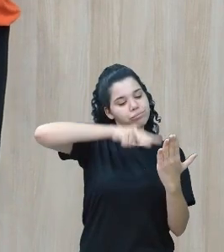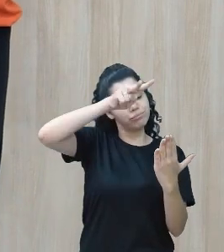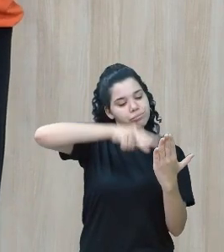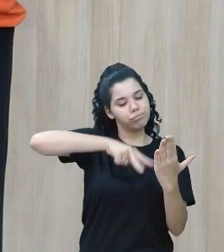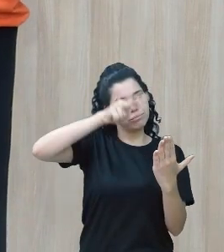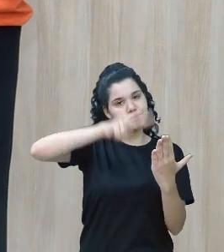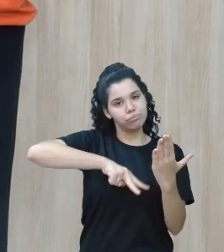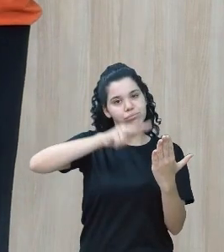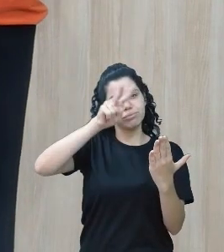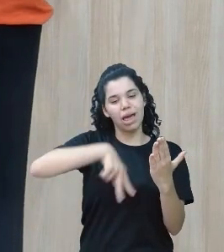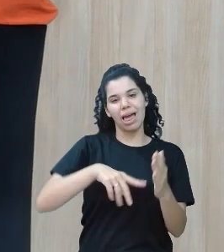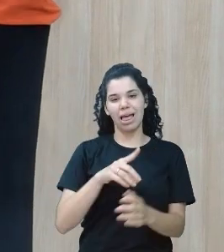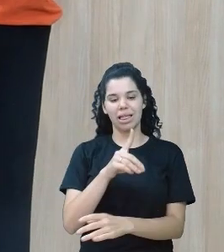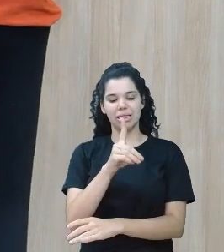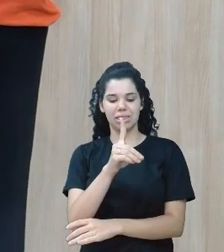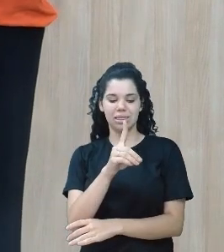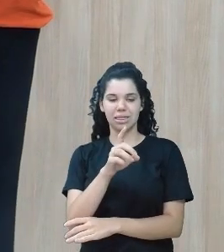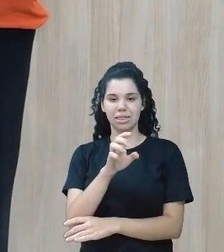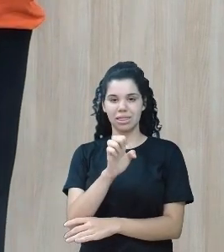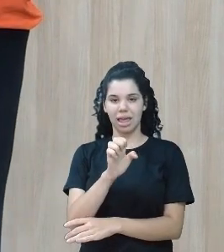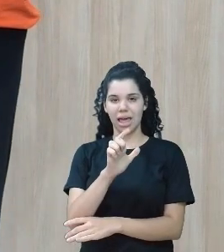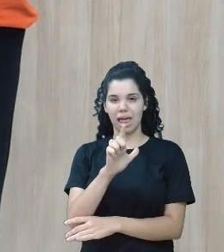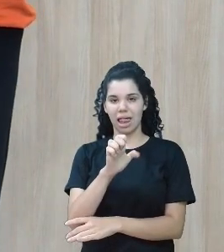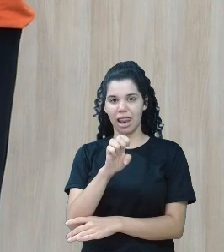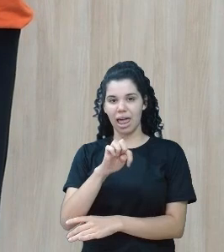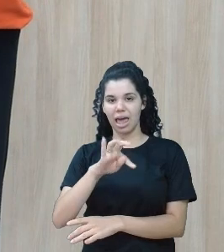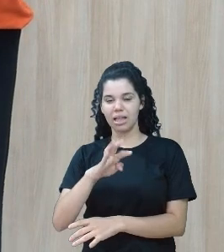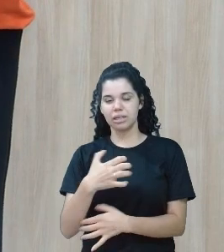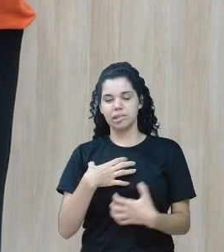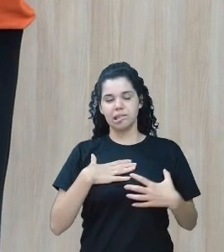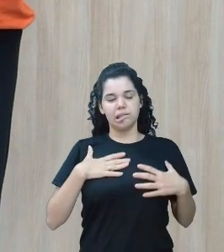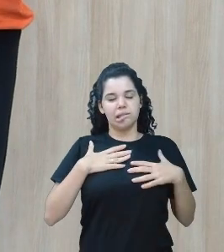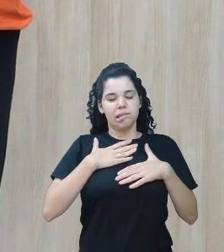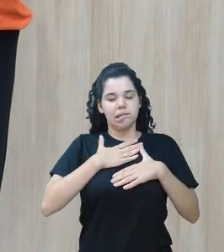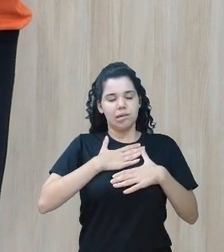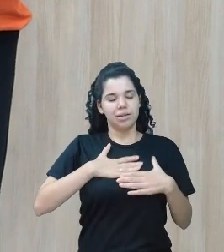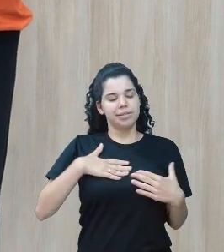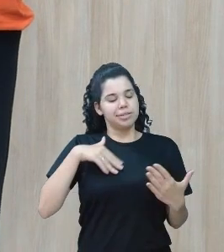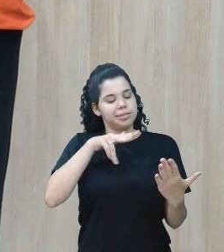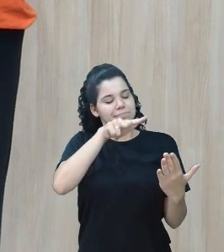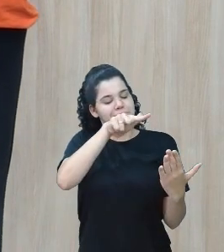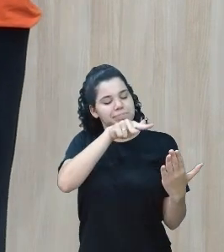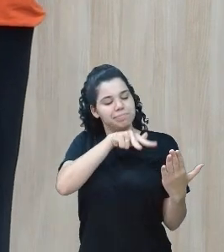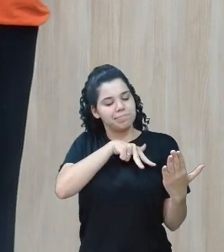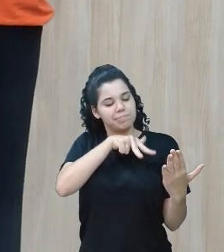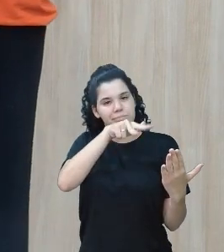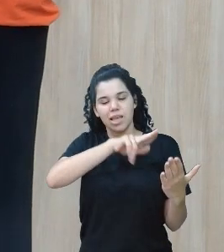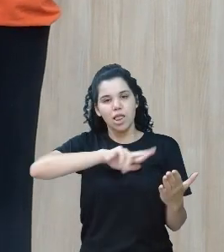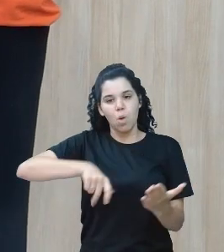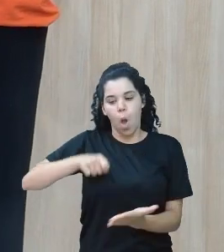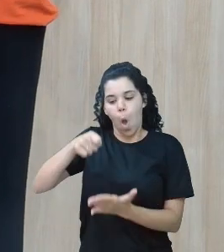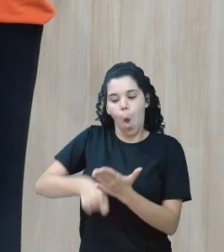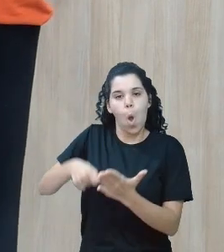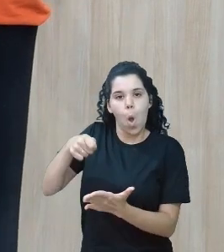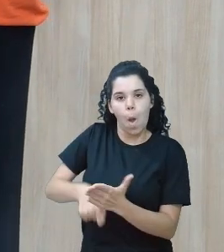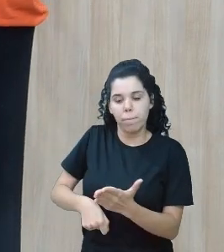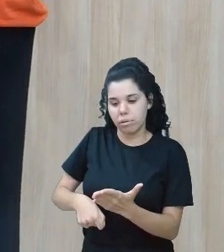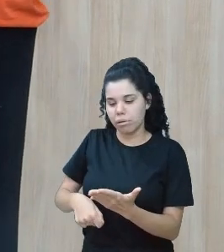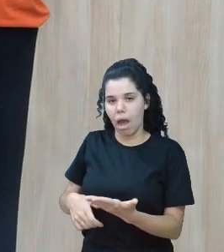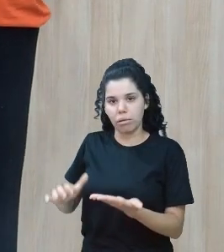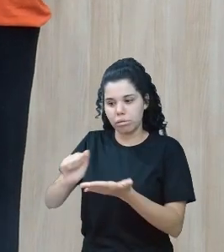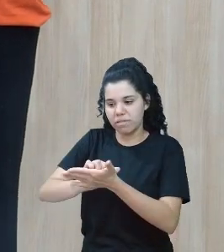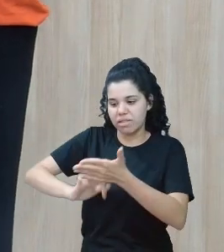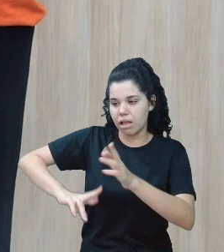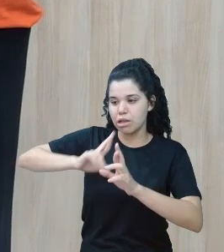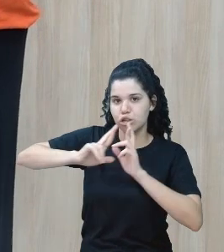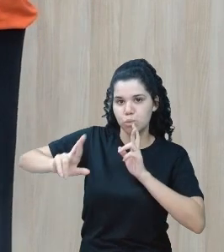leitura deleite, que é aquela leitura que a gente sente prazer, que a gente gosta, que a gente não tem a obrigação depois de responder